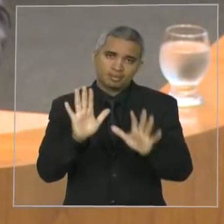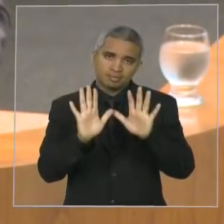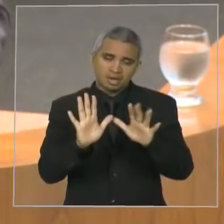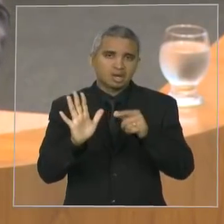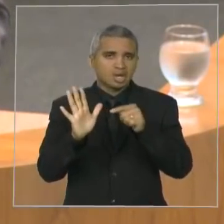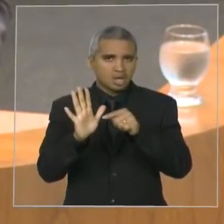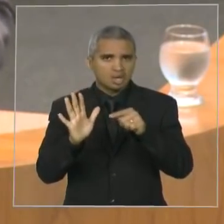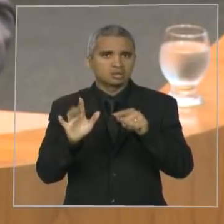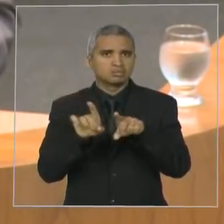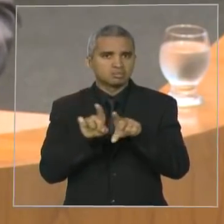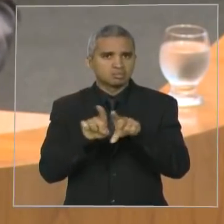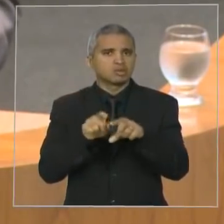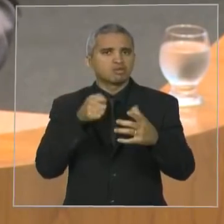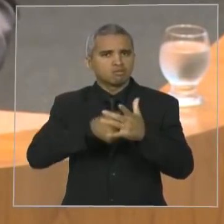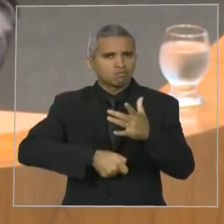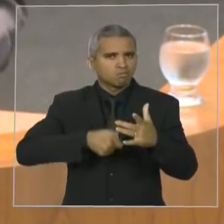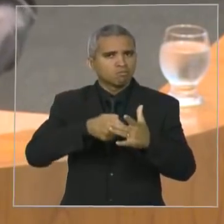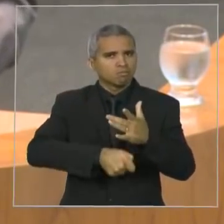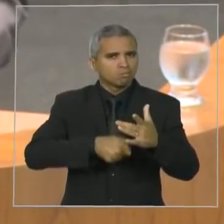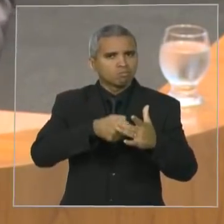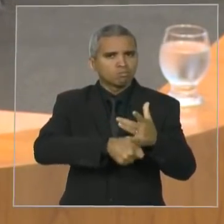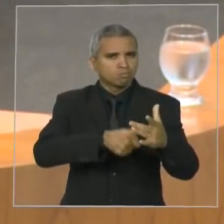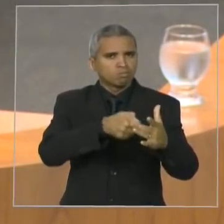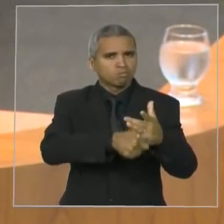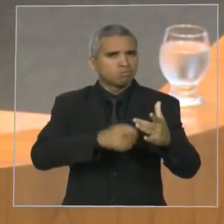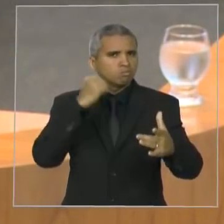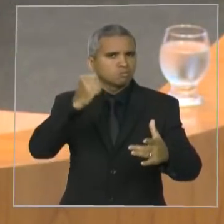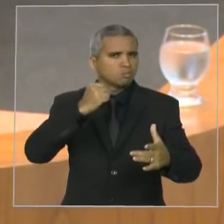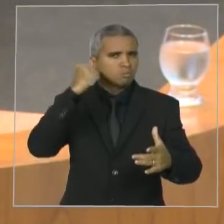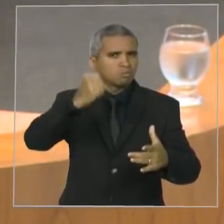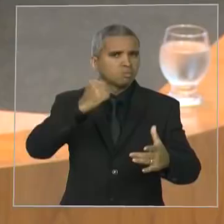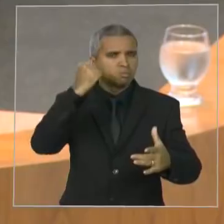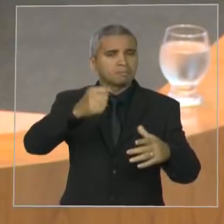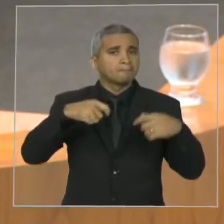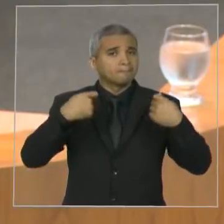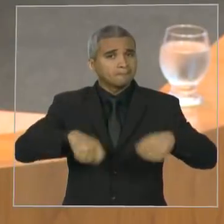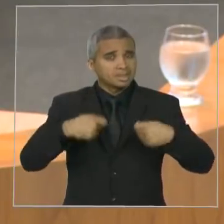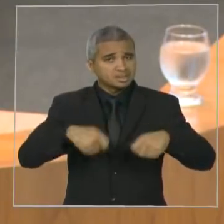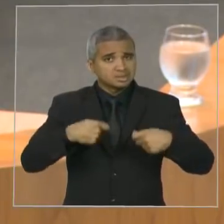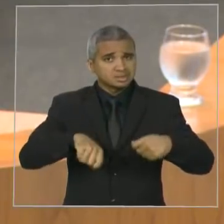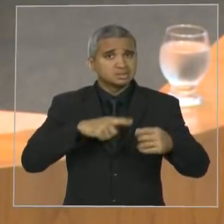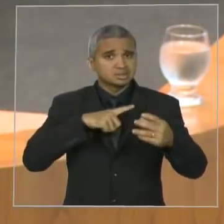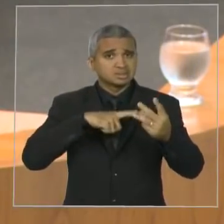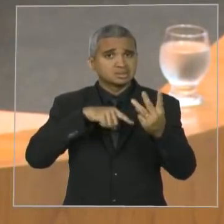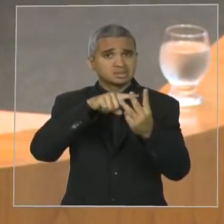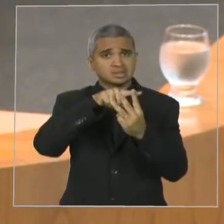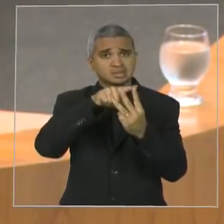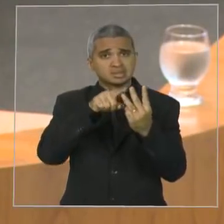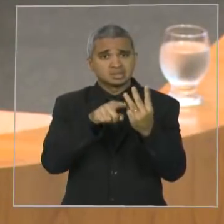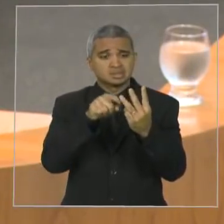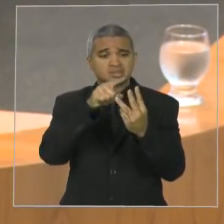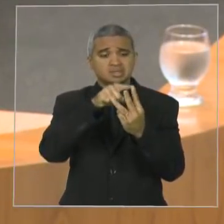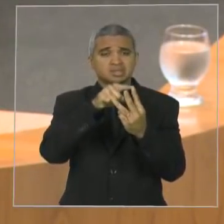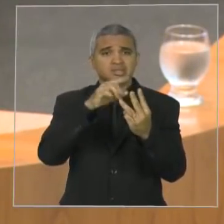semana a criação do Ministério da Segurança, que eu sou também,